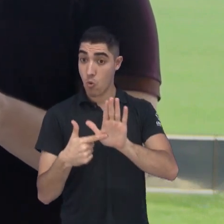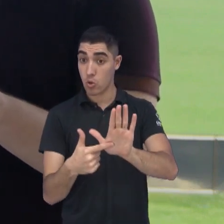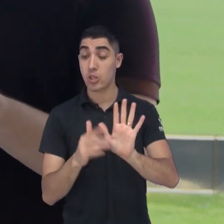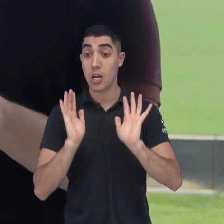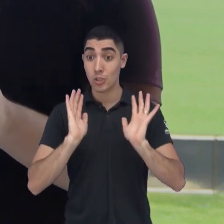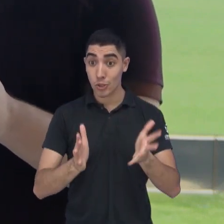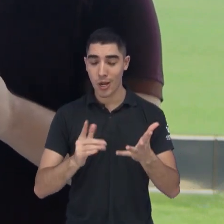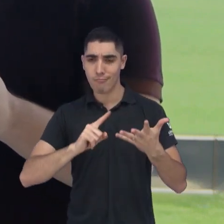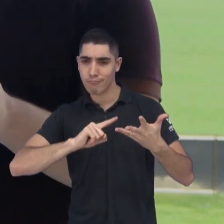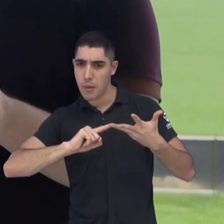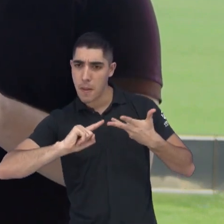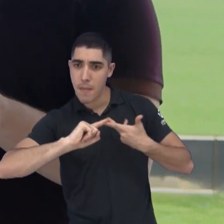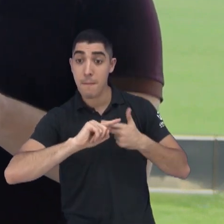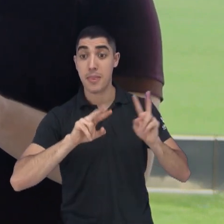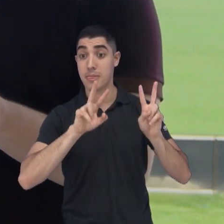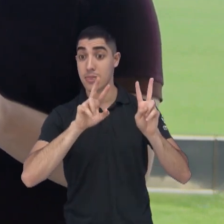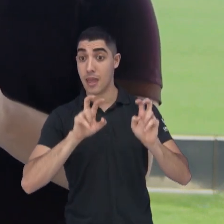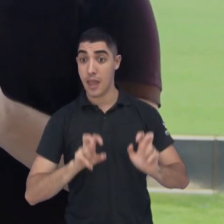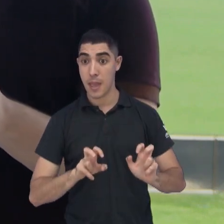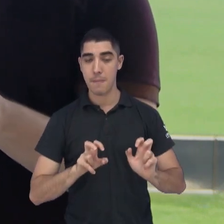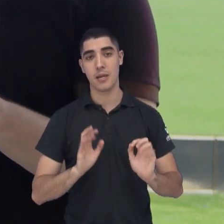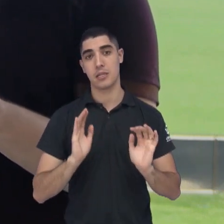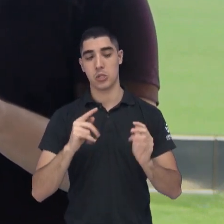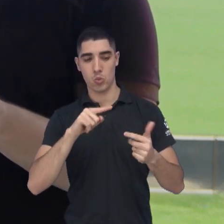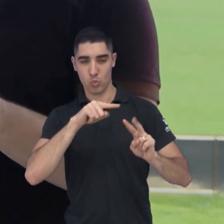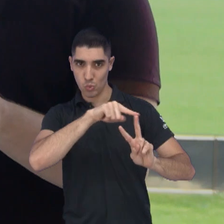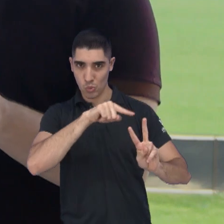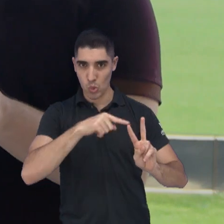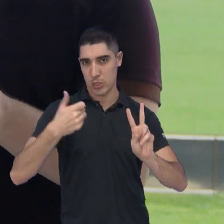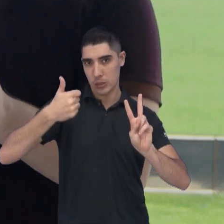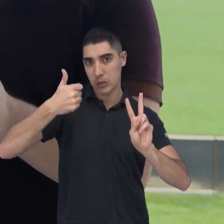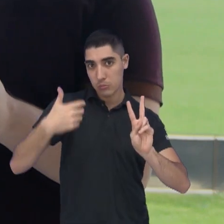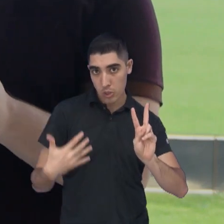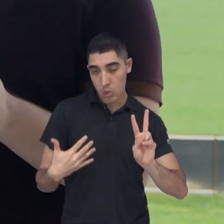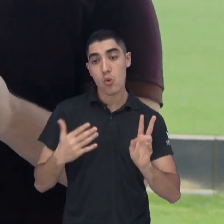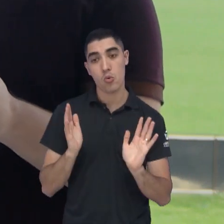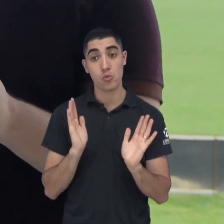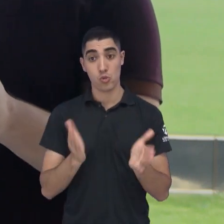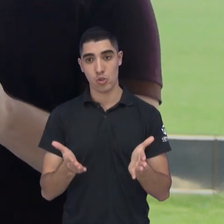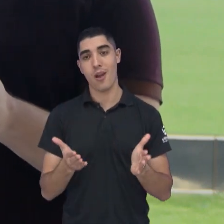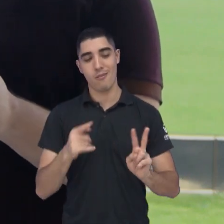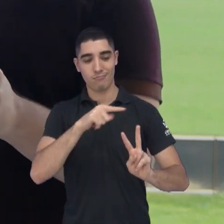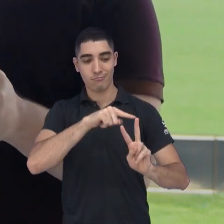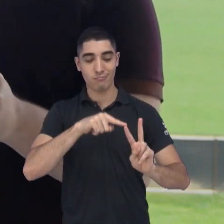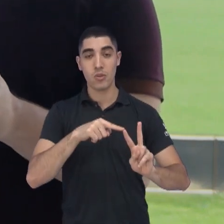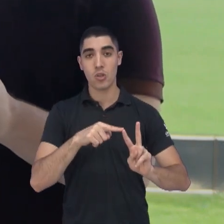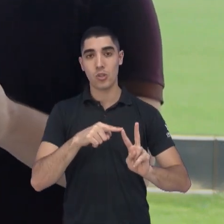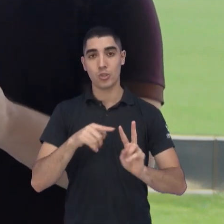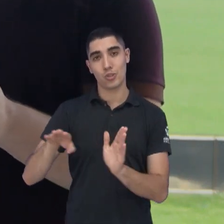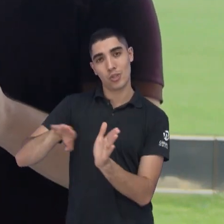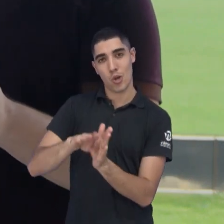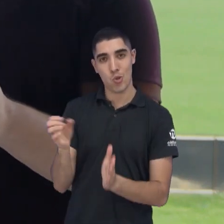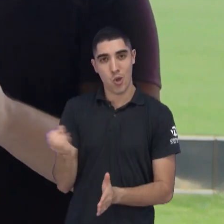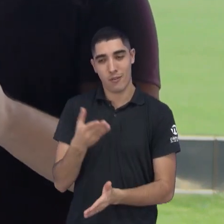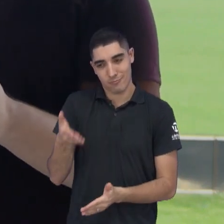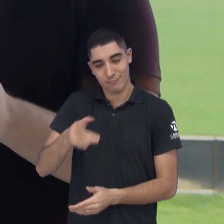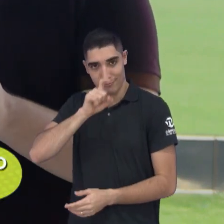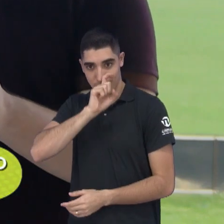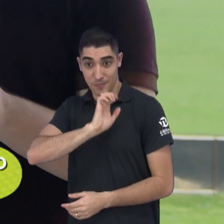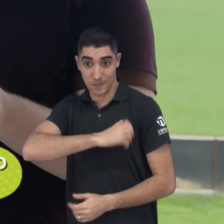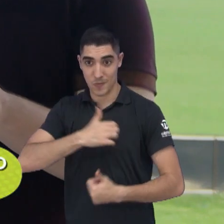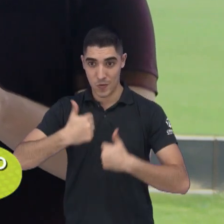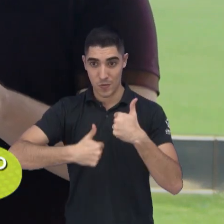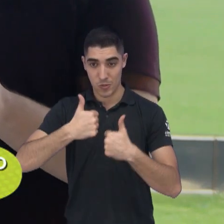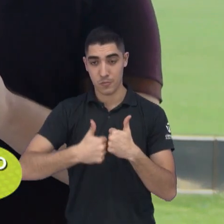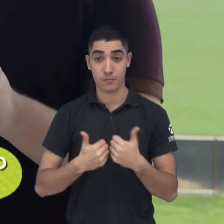né, que a gente ouviu, né, esse primeiro contato com as novas contratações, os novos membros desse time do São José Esporte Clube.